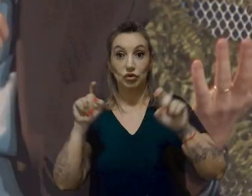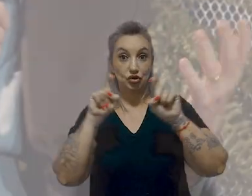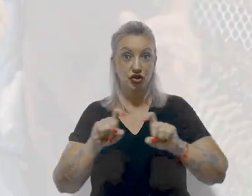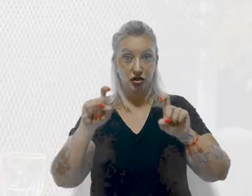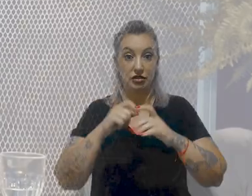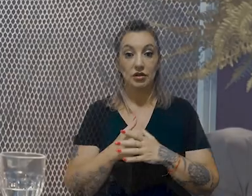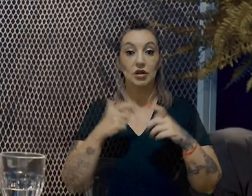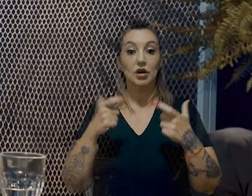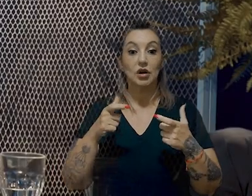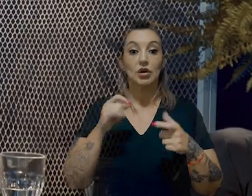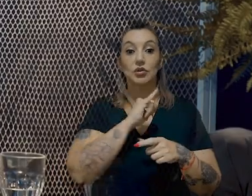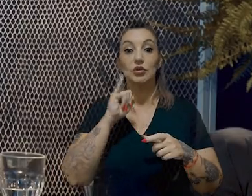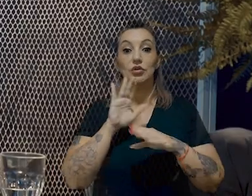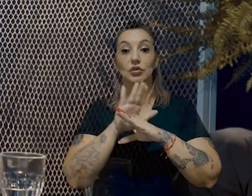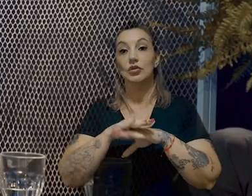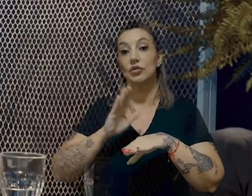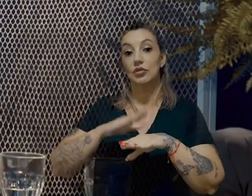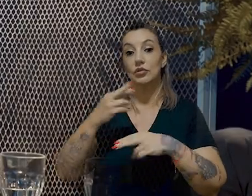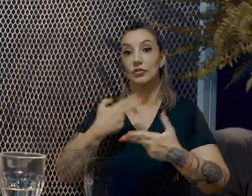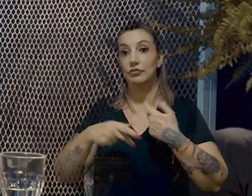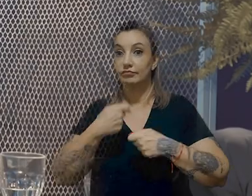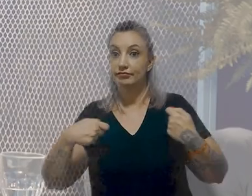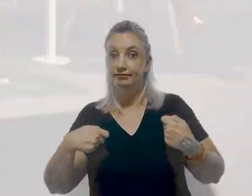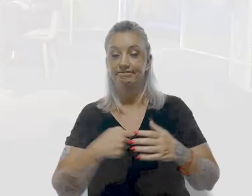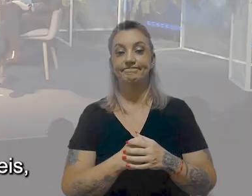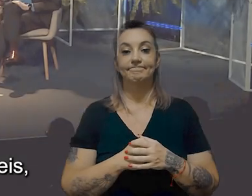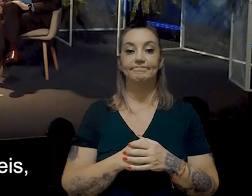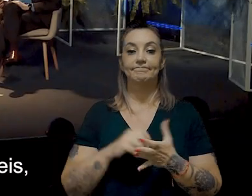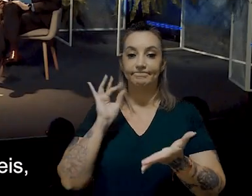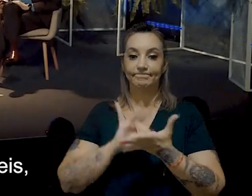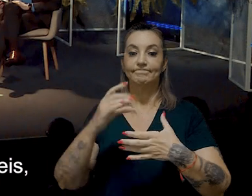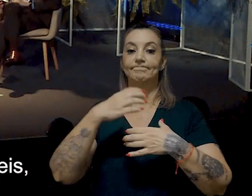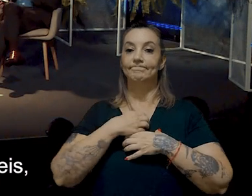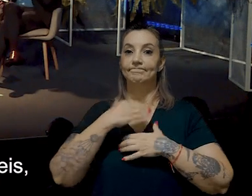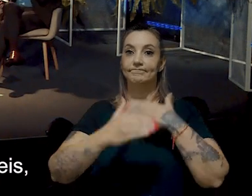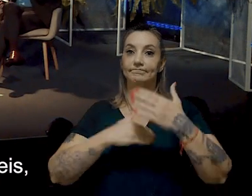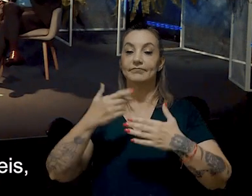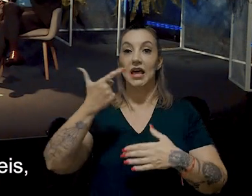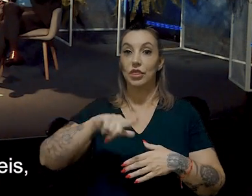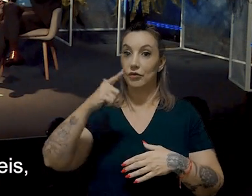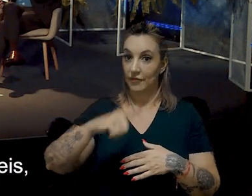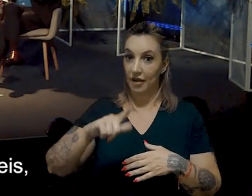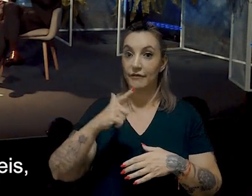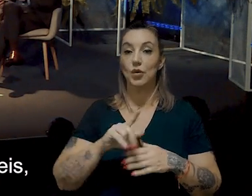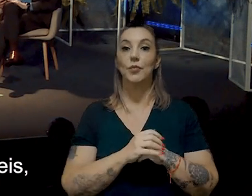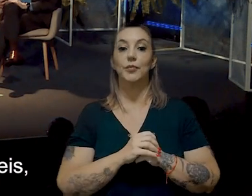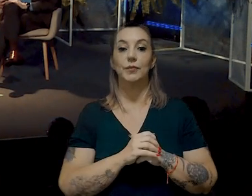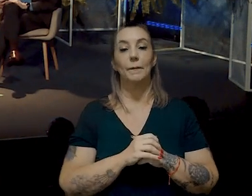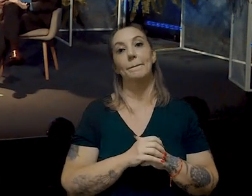a transformação digital onde que o Instituto pode ajudar mais a dos negócios é realmente o impacto né do segmento de